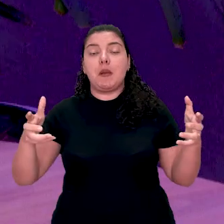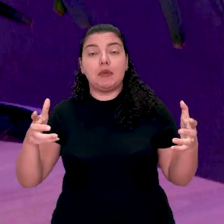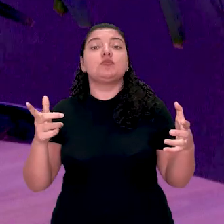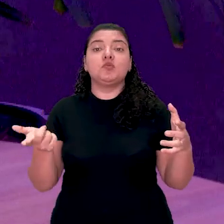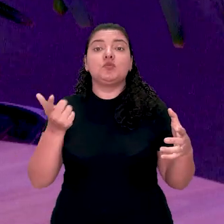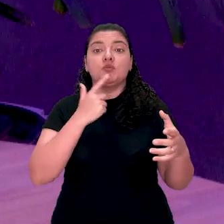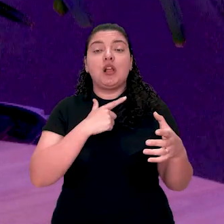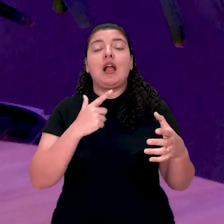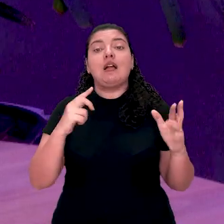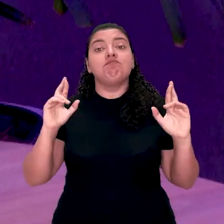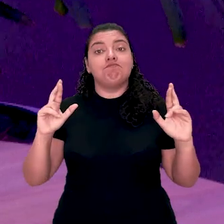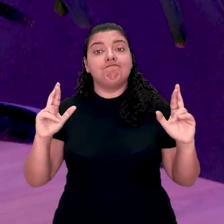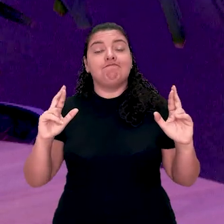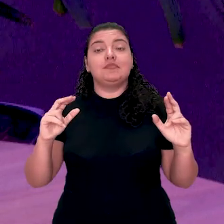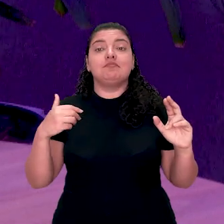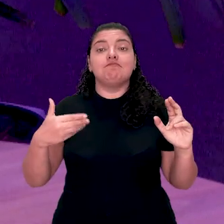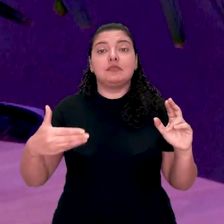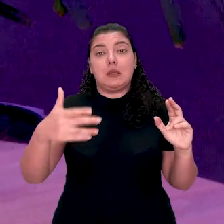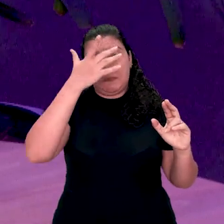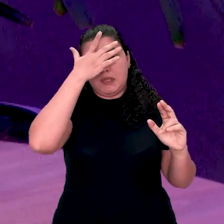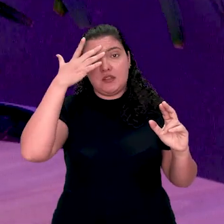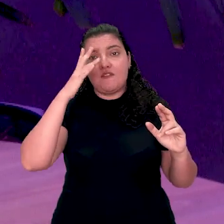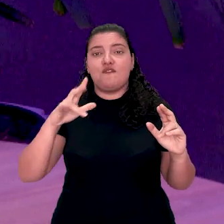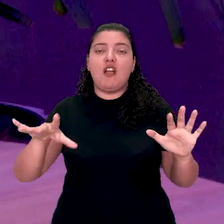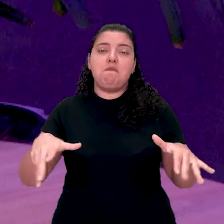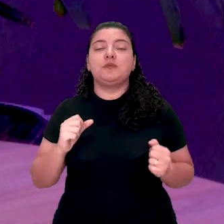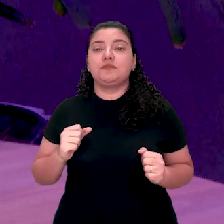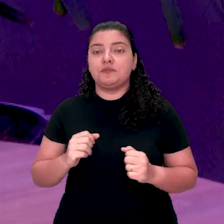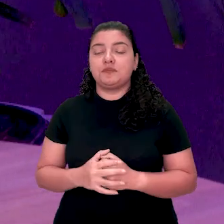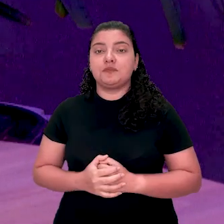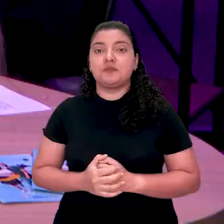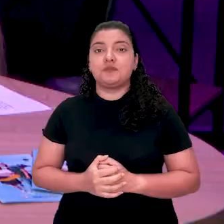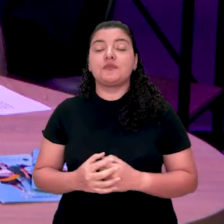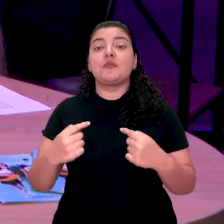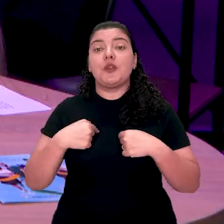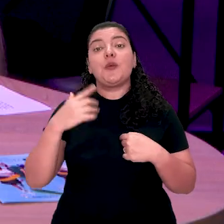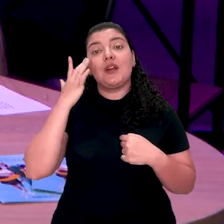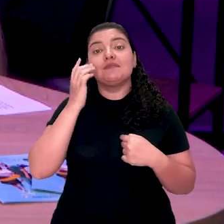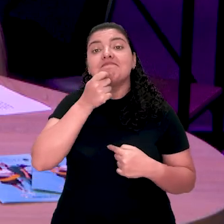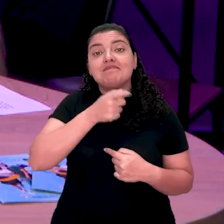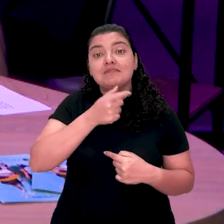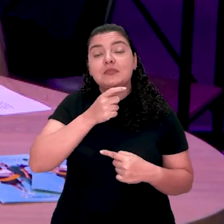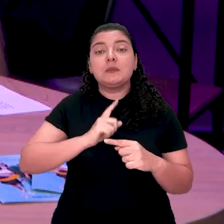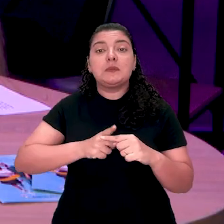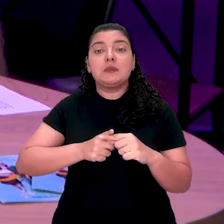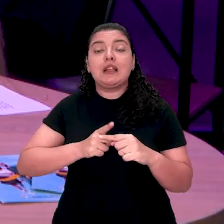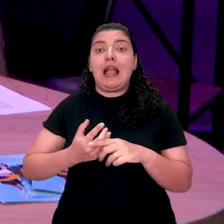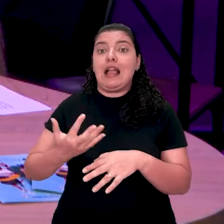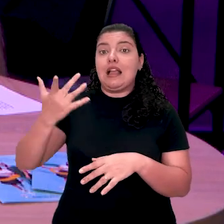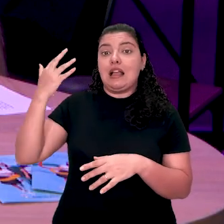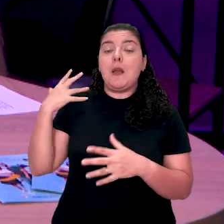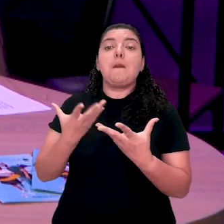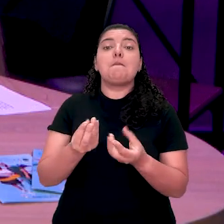e a gente acredita que a tendência é que as coisas vão melhorar muito mais, né? E eu acho engraçado porque, antigamente,